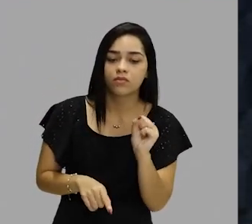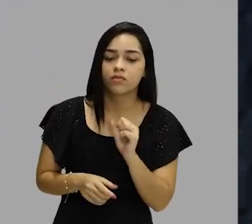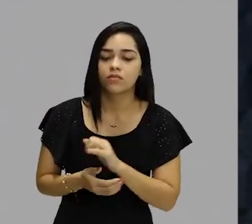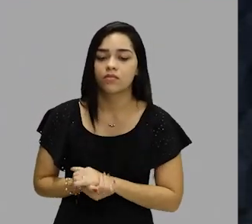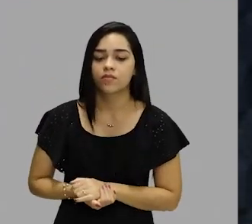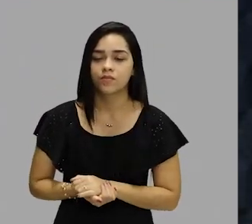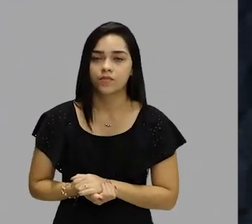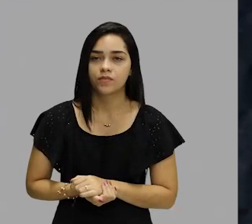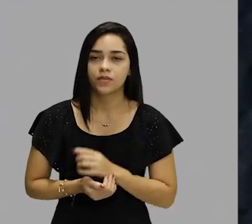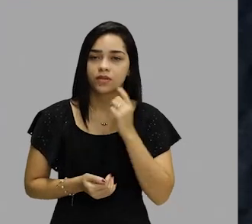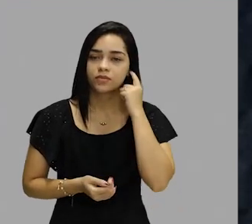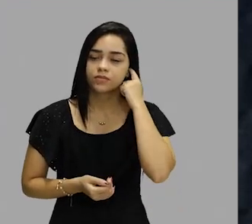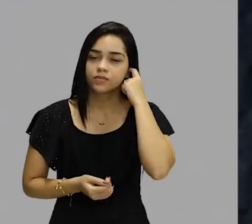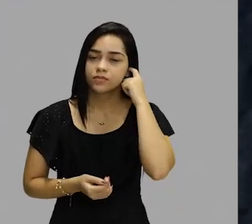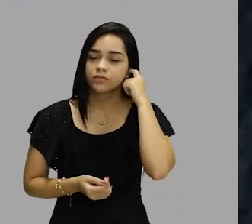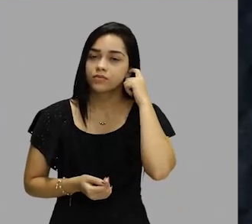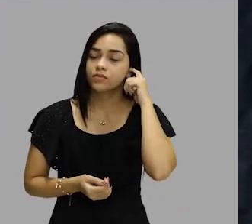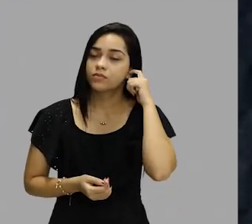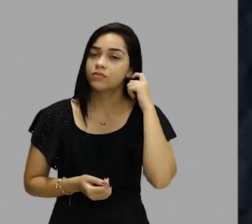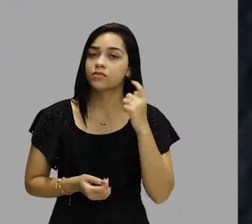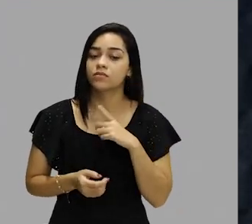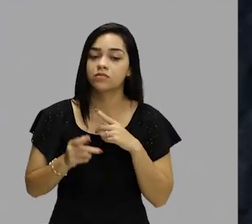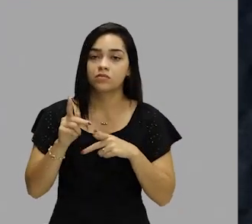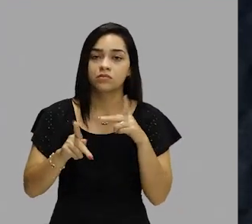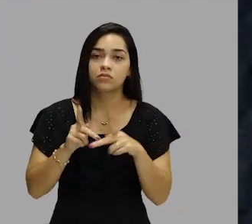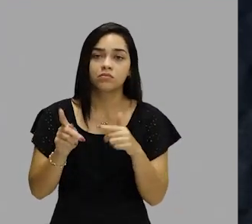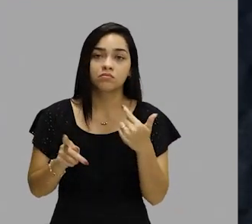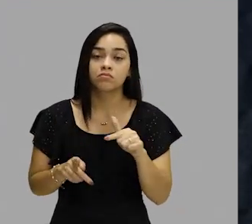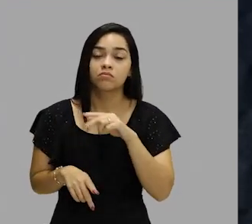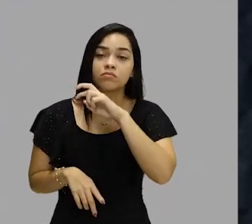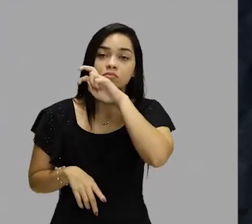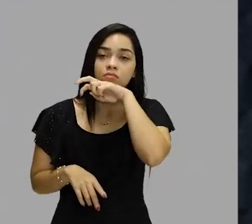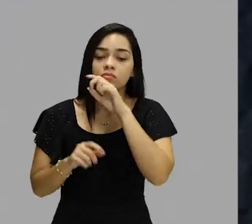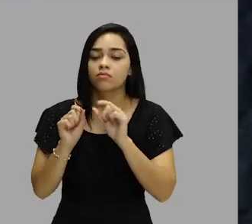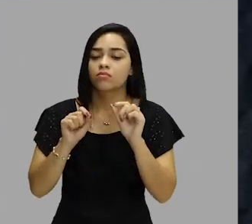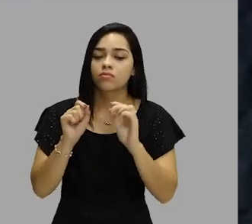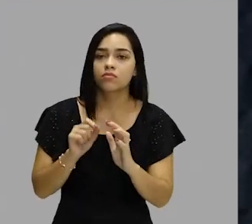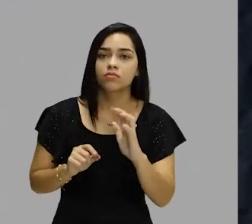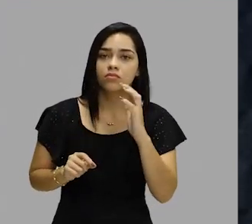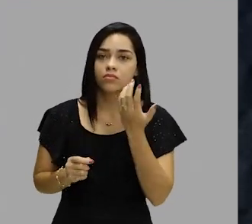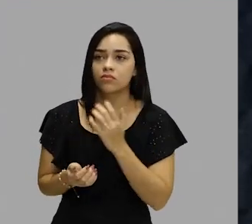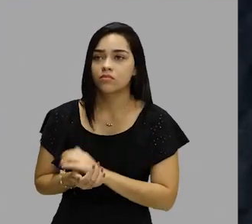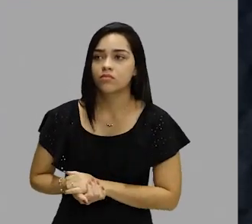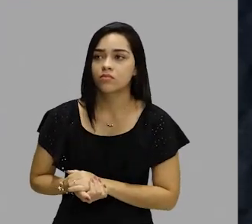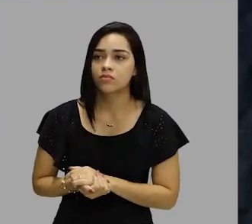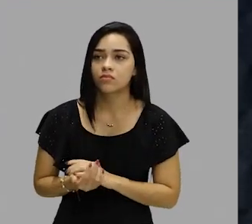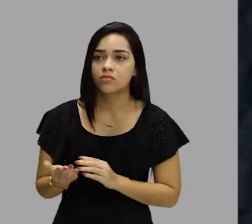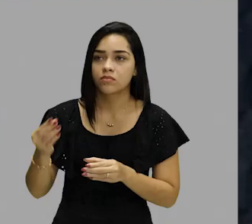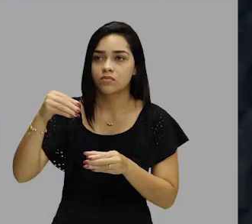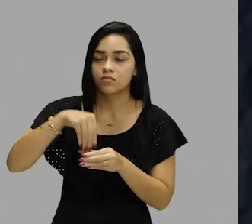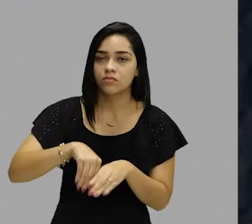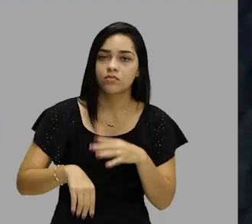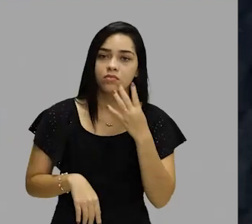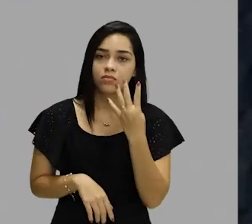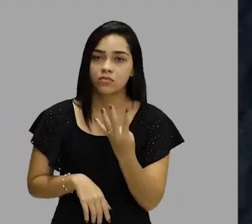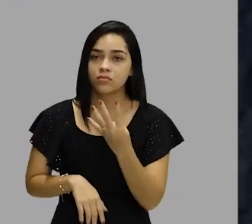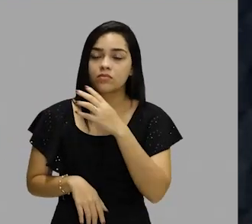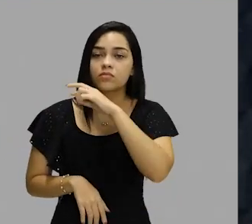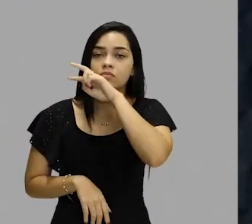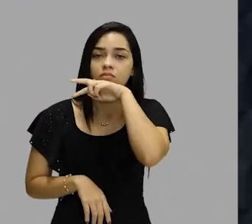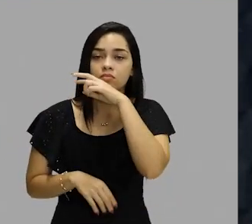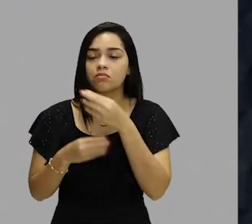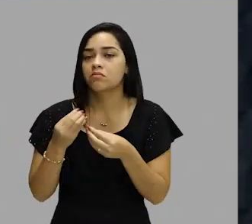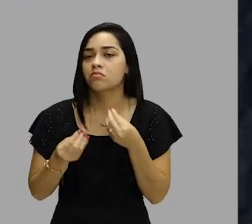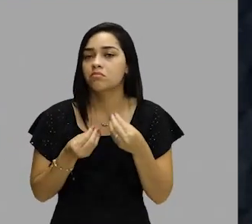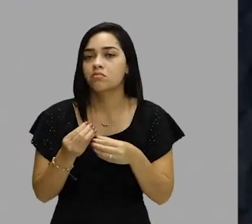ok? Aqui a população não tinha essas serpentes. O que foi que aconteceu? Foi introduzido essas cobras. Como